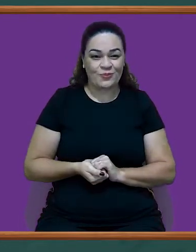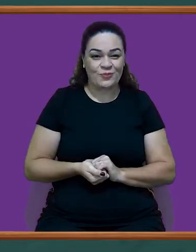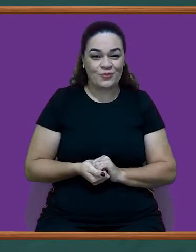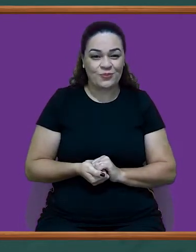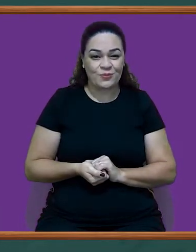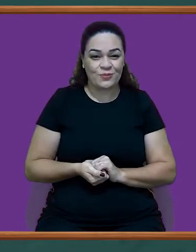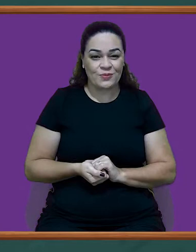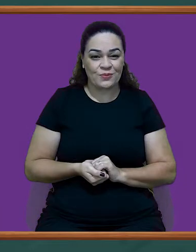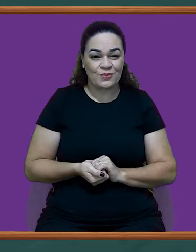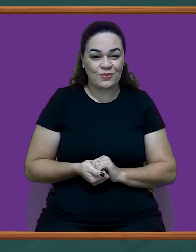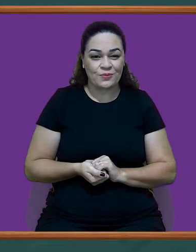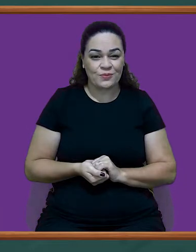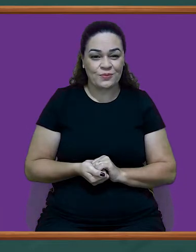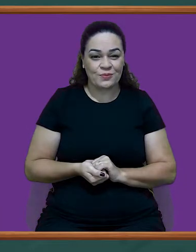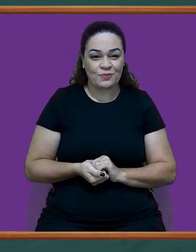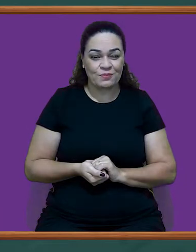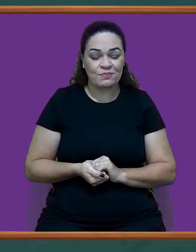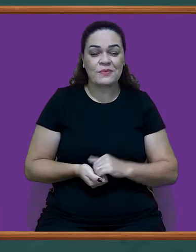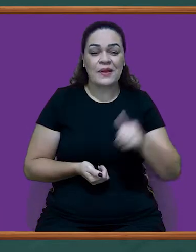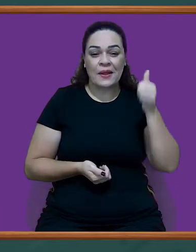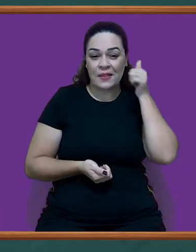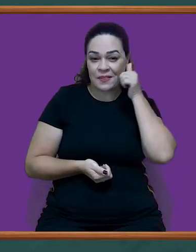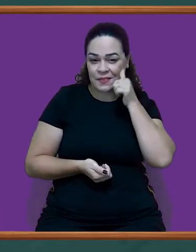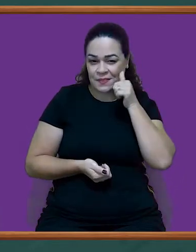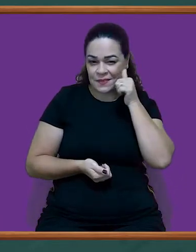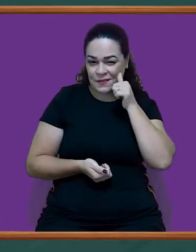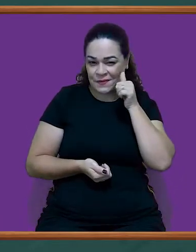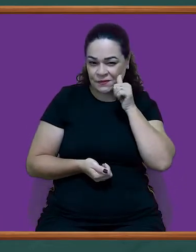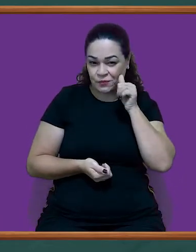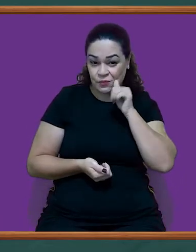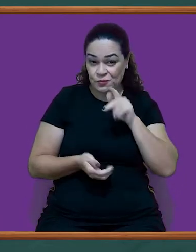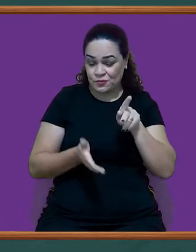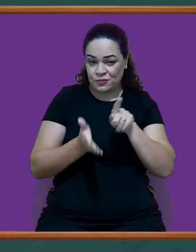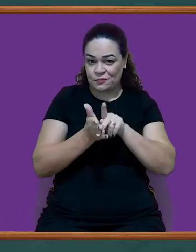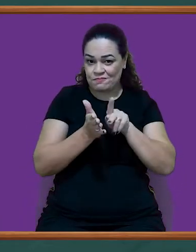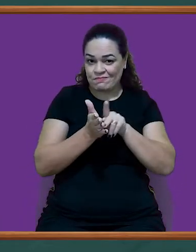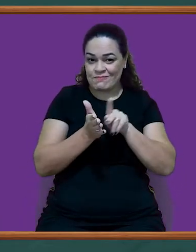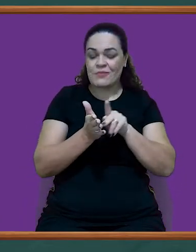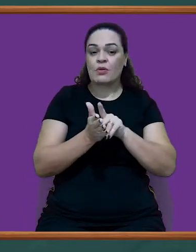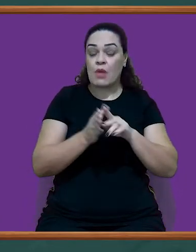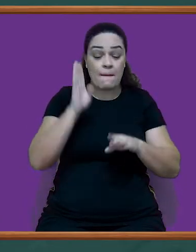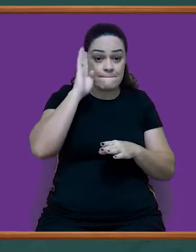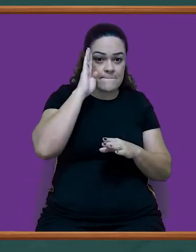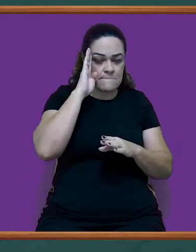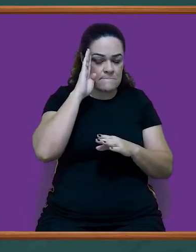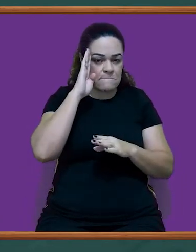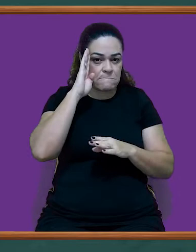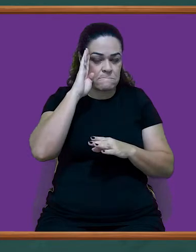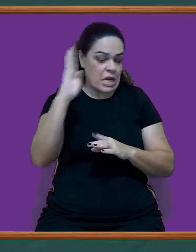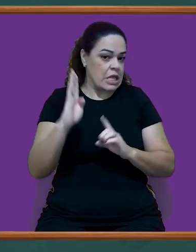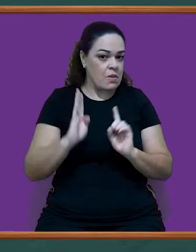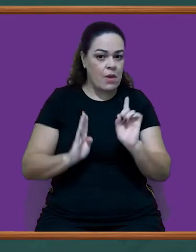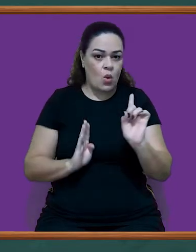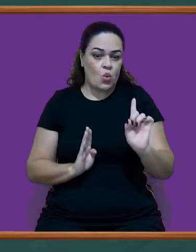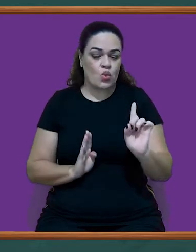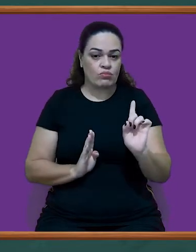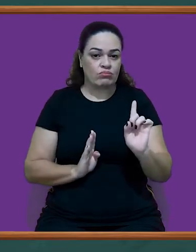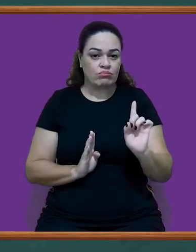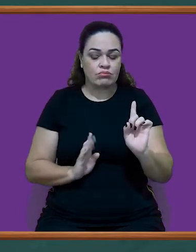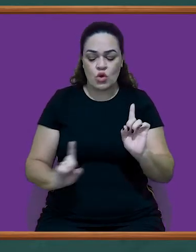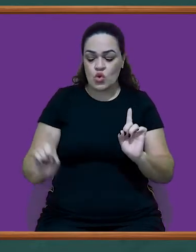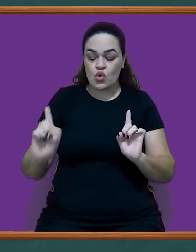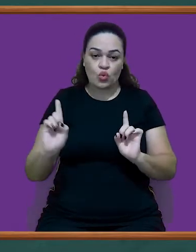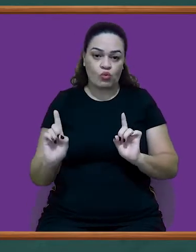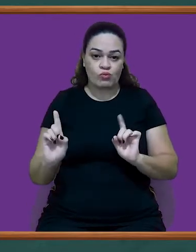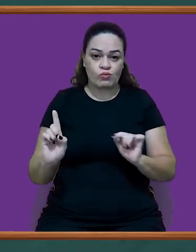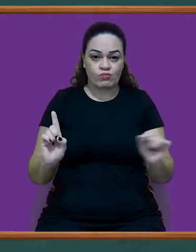nós chamamos de a dama já que a dama e a peça principal neste lado esquerdo enquanto que este outro